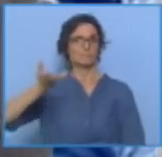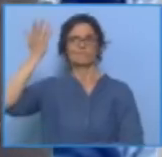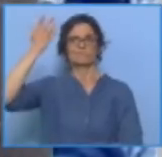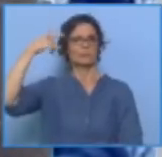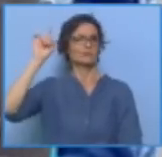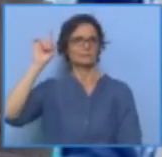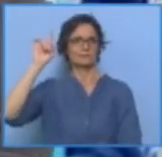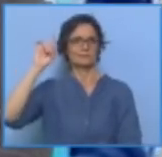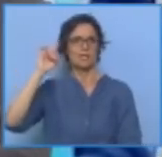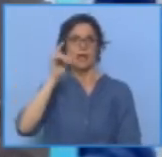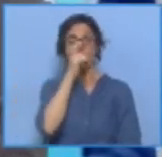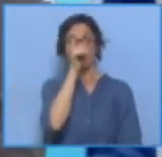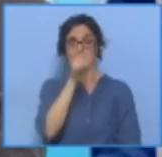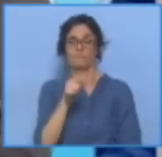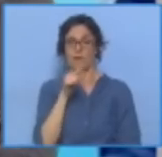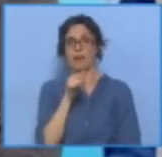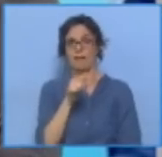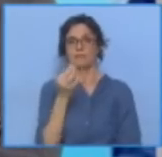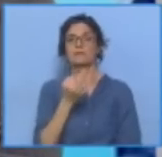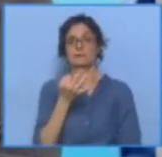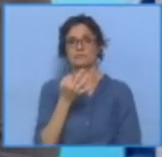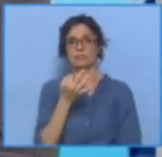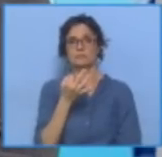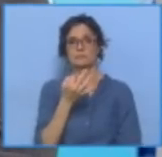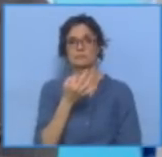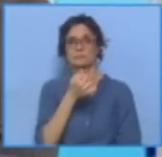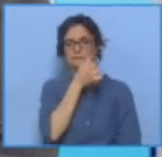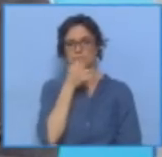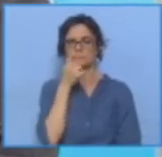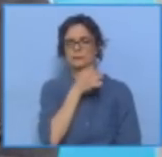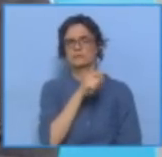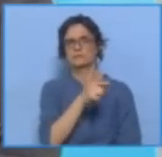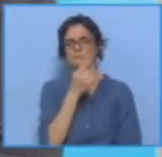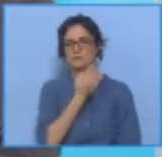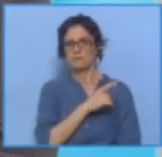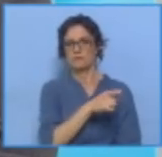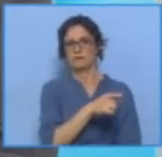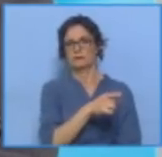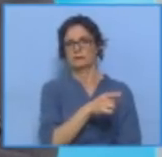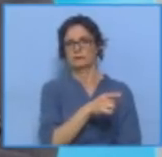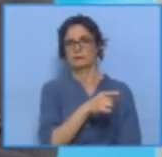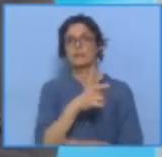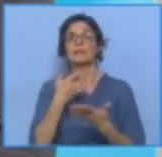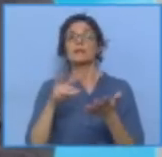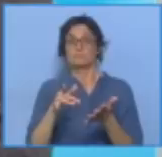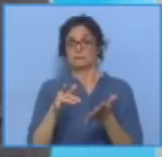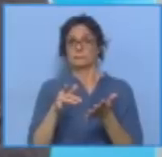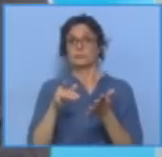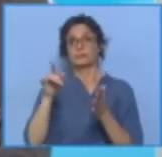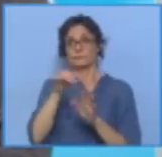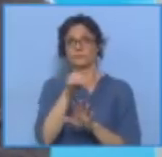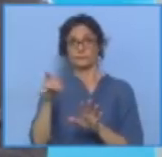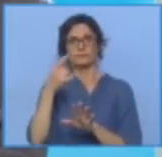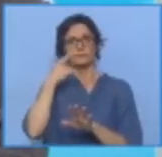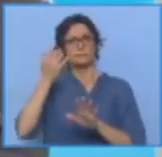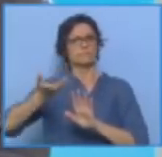tem que sofrer muito. Portanto, há um grande elogio a Jesus, mas ao mesmo tempo Jesus ia reconhecê-lo como alguém muito importante, até de